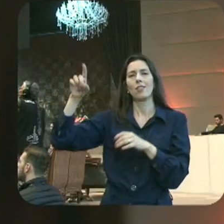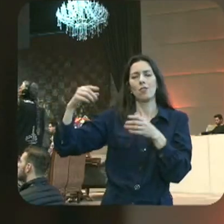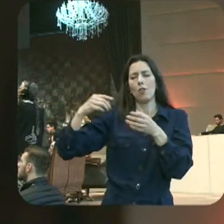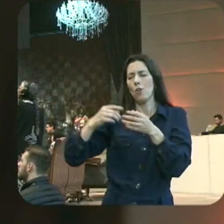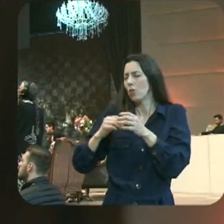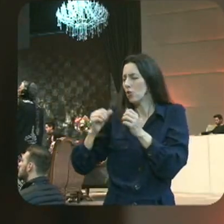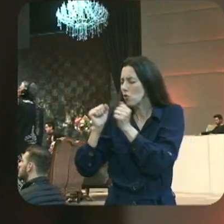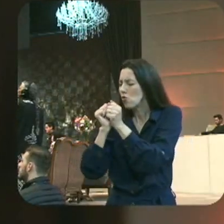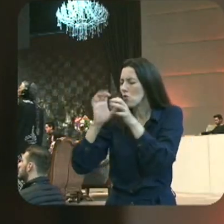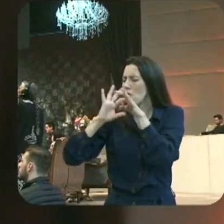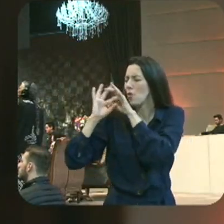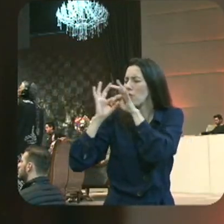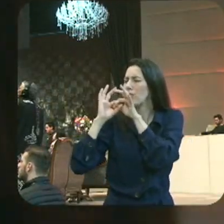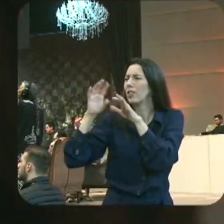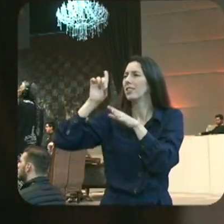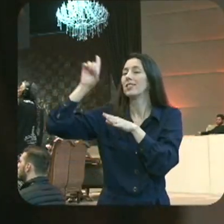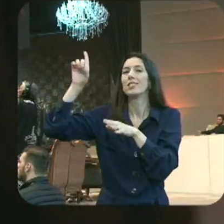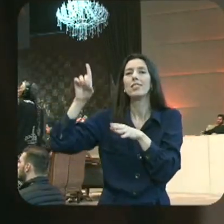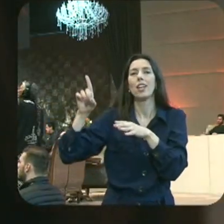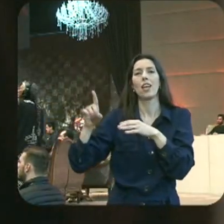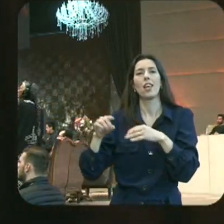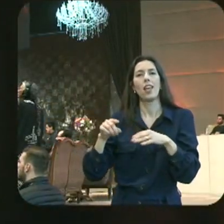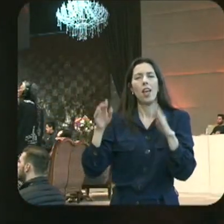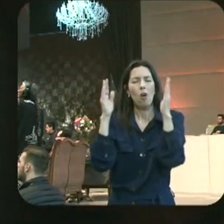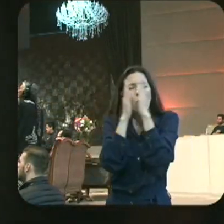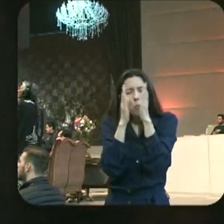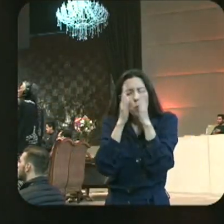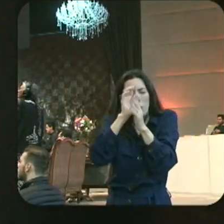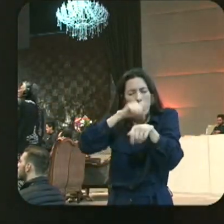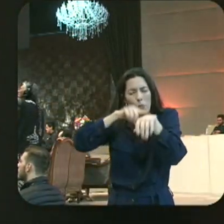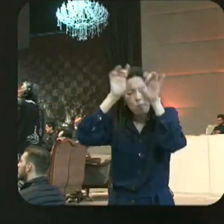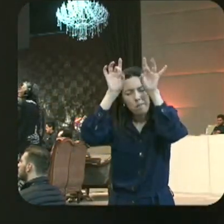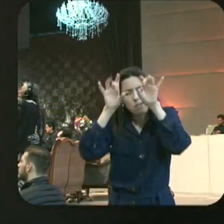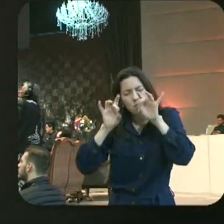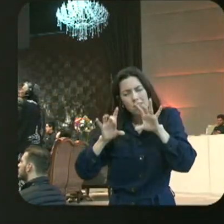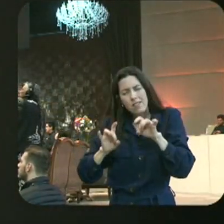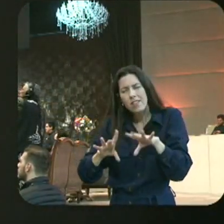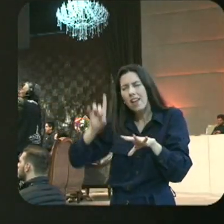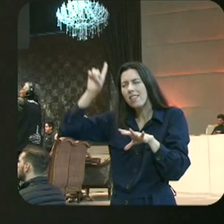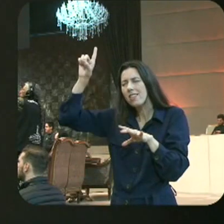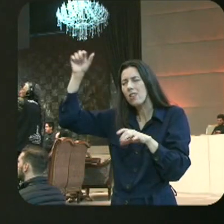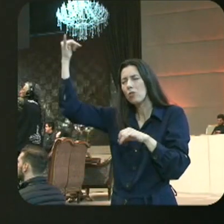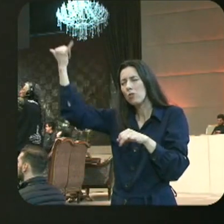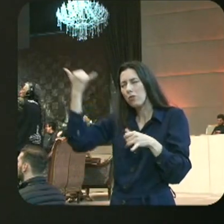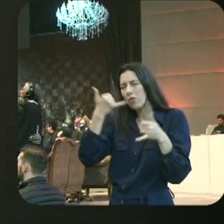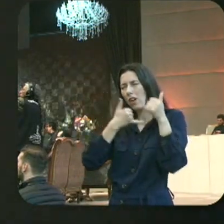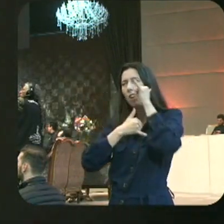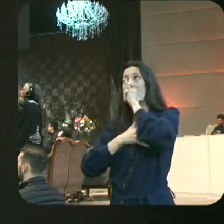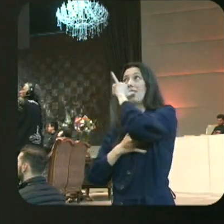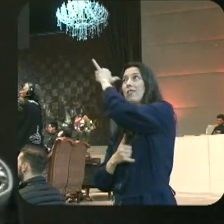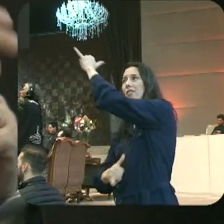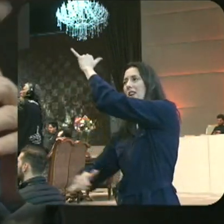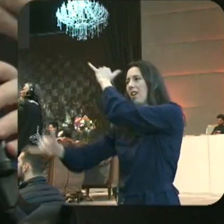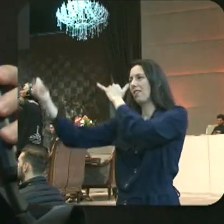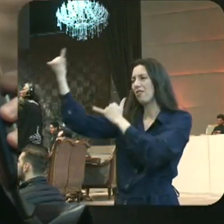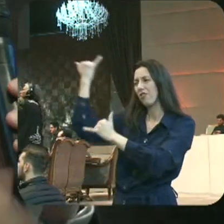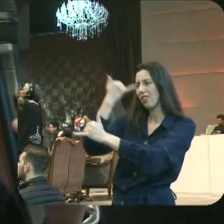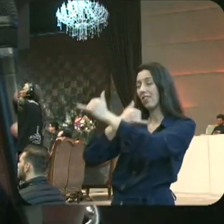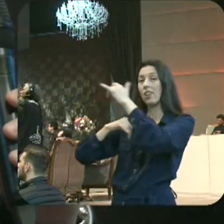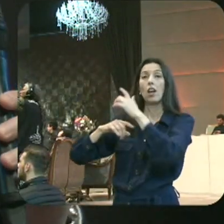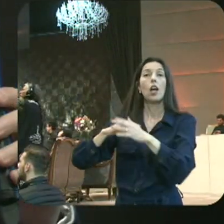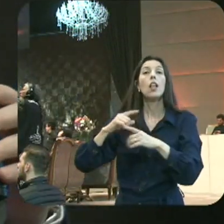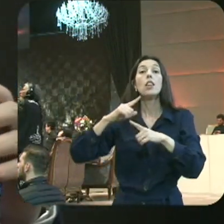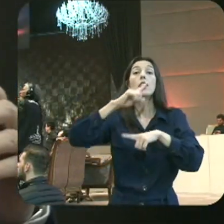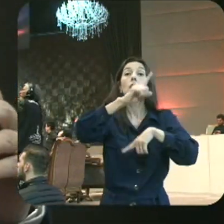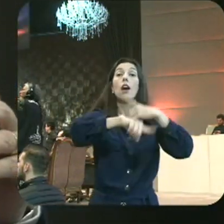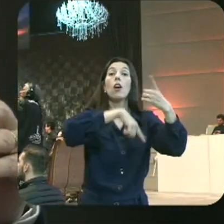com Ele, é a porta do teu quarto trancada para você falar com Ele, Ele falar com você. As outras coisas são